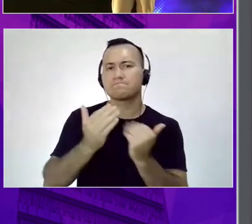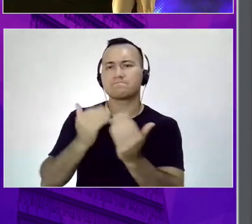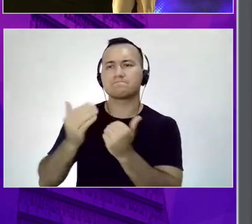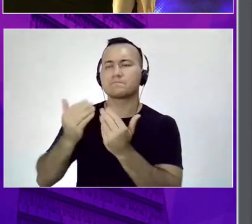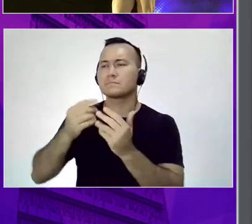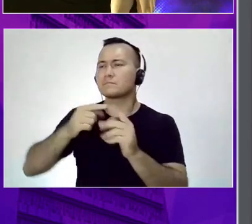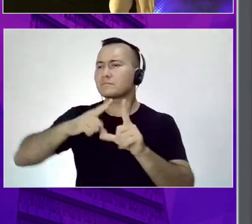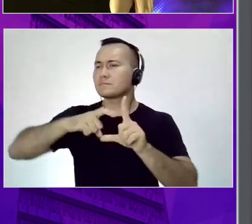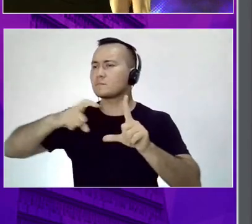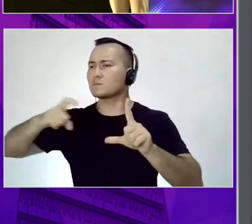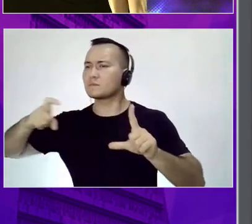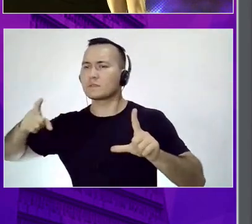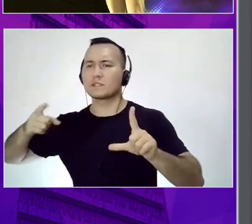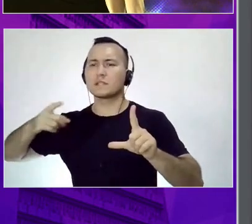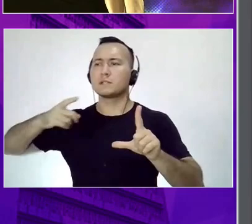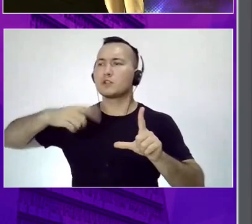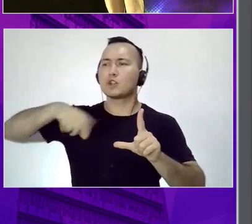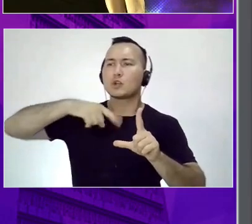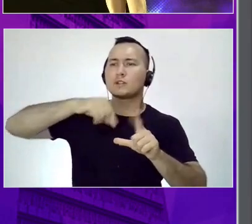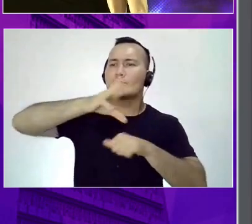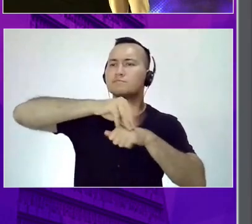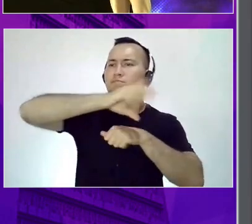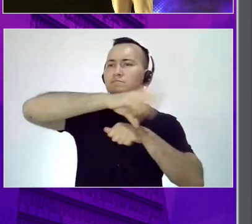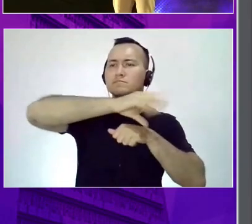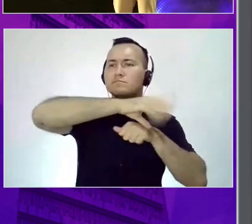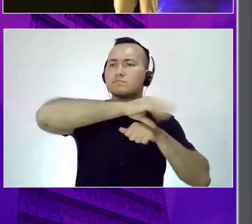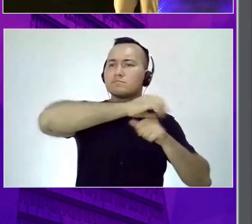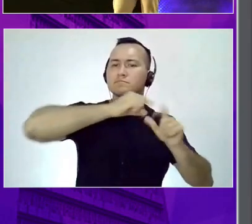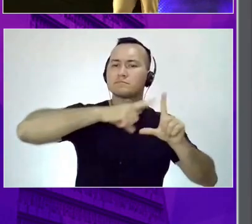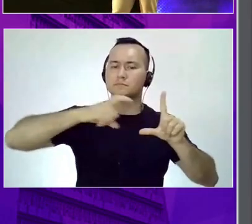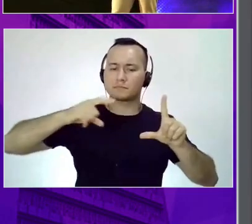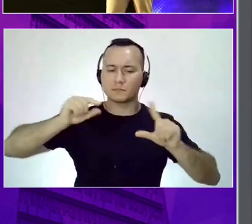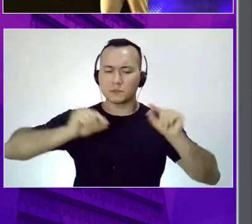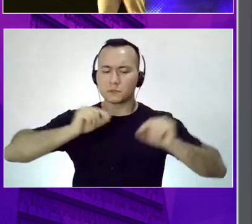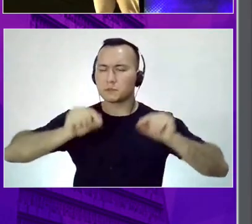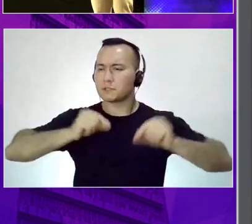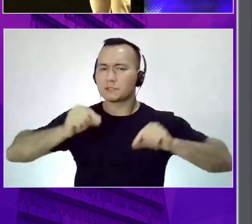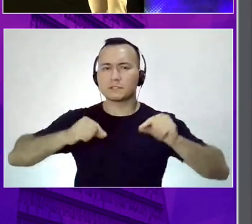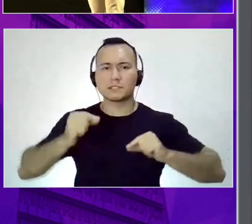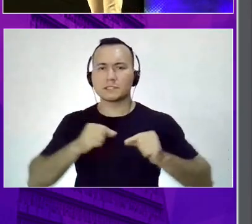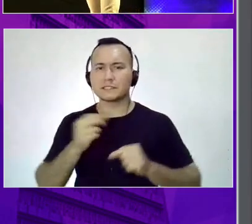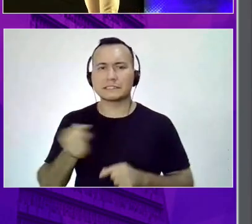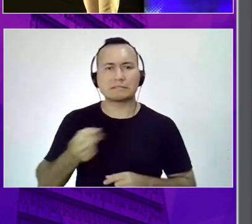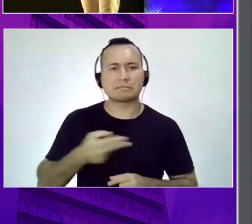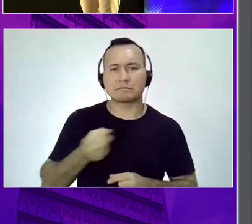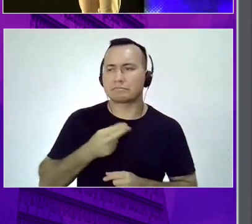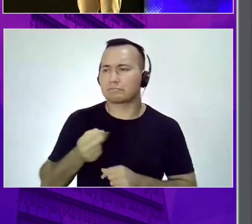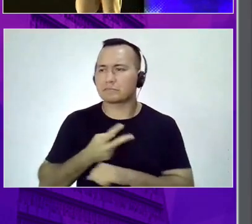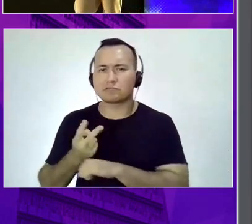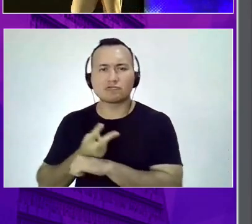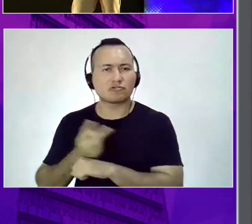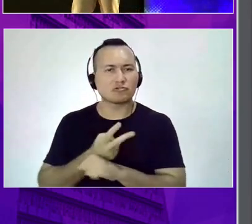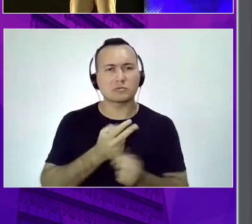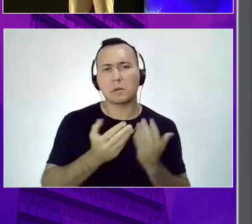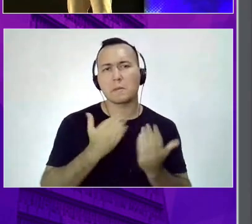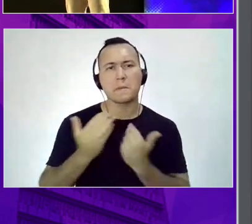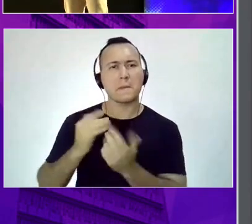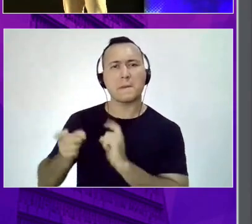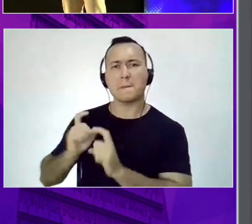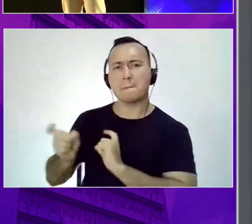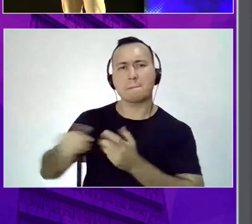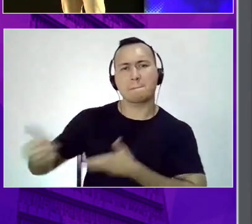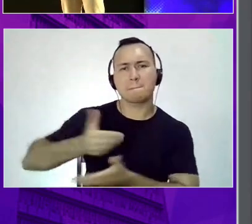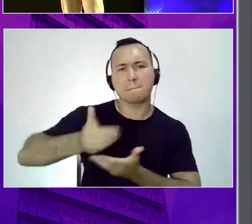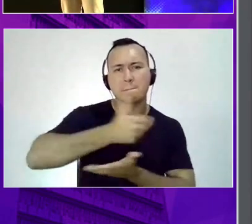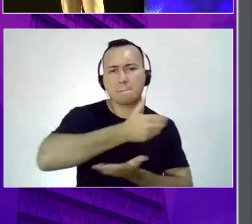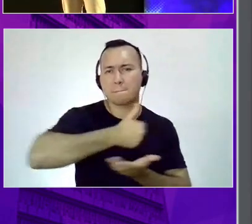estava sempre nessa cadência, buscando conectar pessoas, fazer com que todas elas comprassem a ideia e participassem disso, entendessem